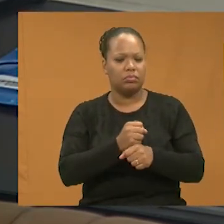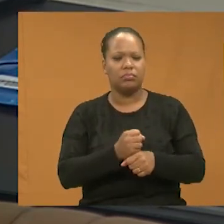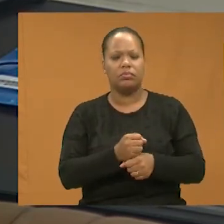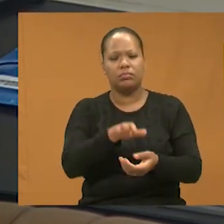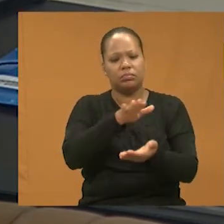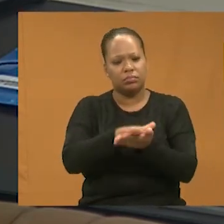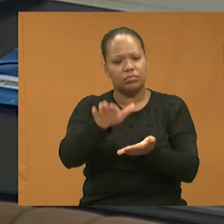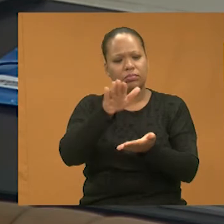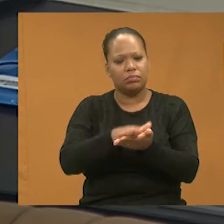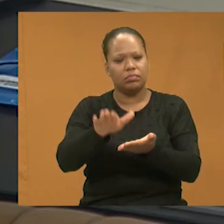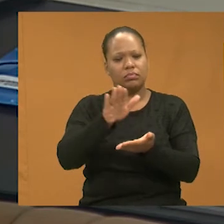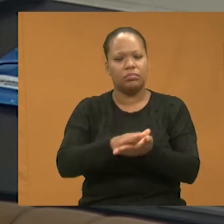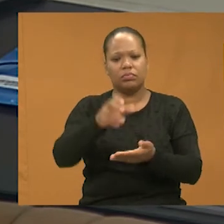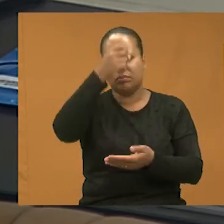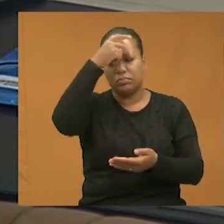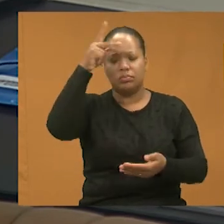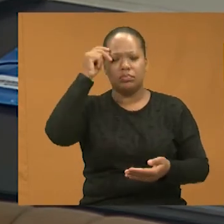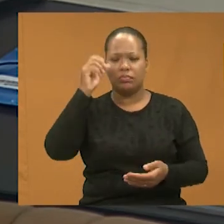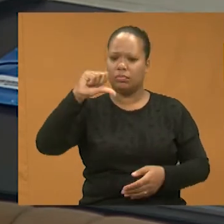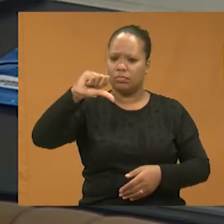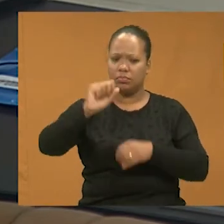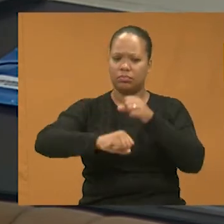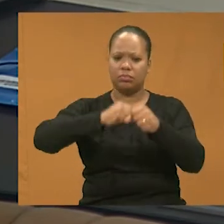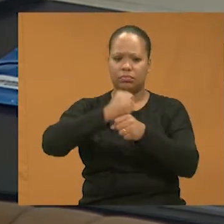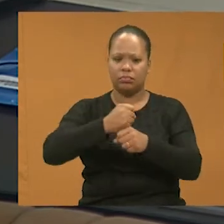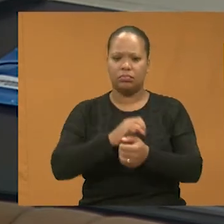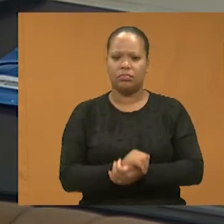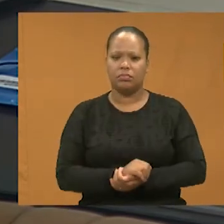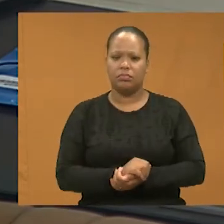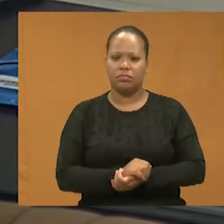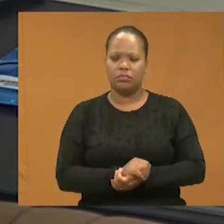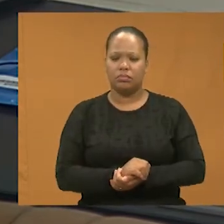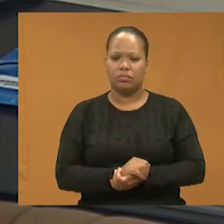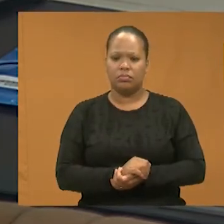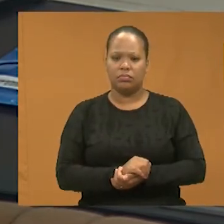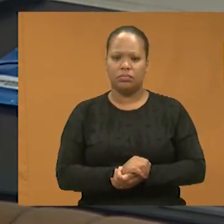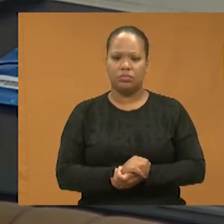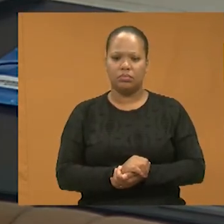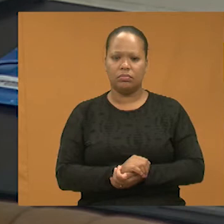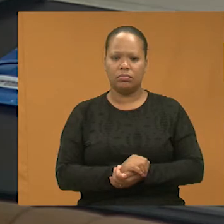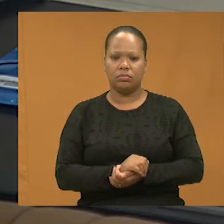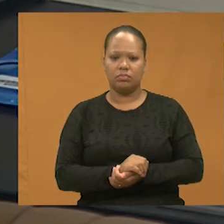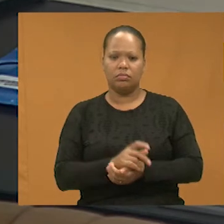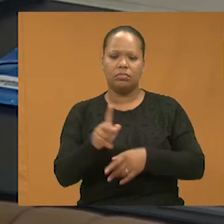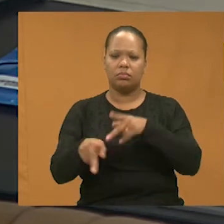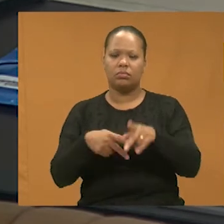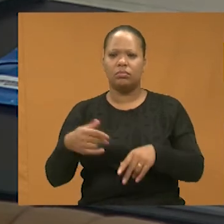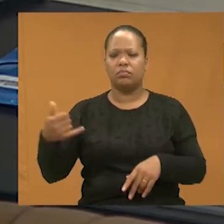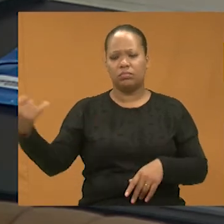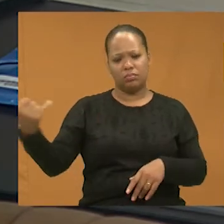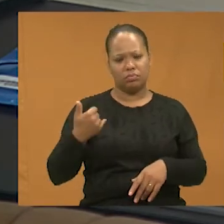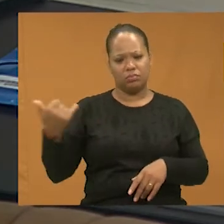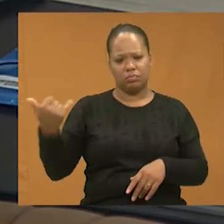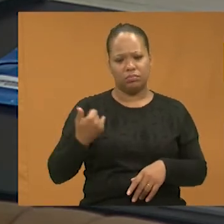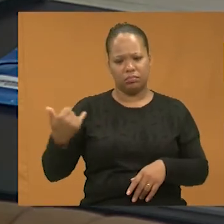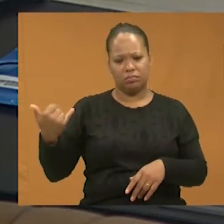mandando documento para a prefeitura. Não é agora, 9 anos. E aí não faz e o povo me cobra. Tem razão